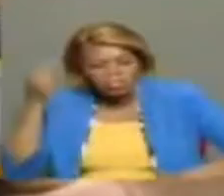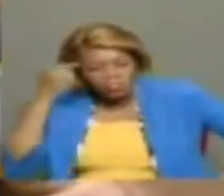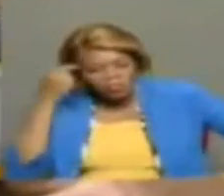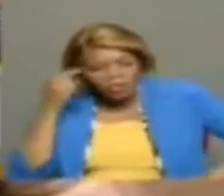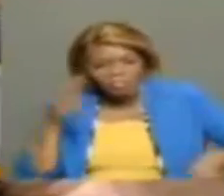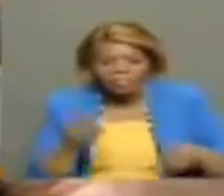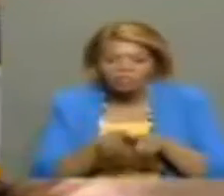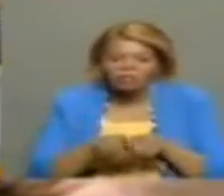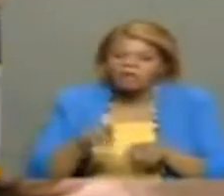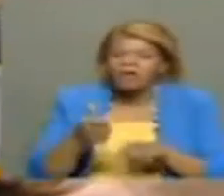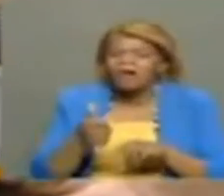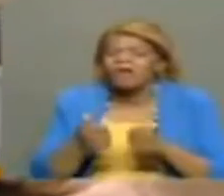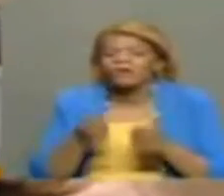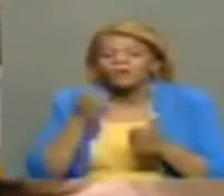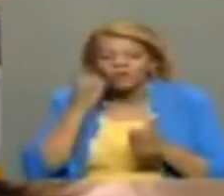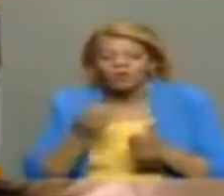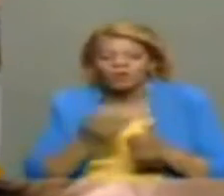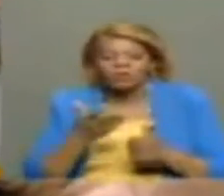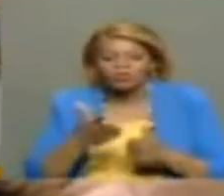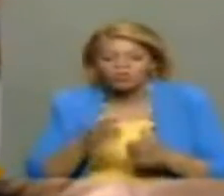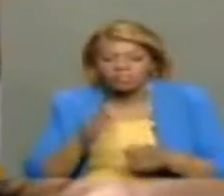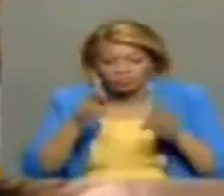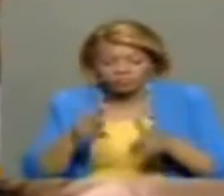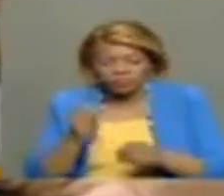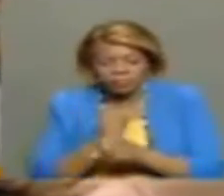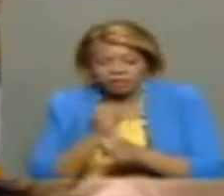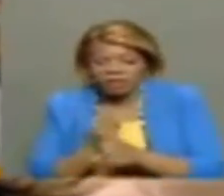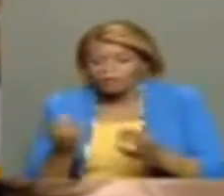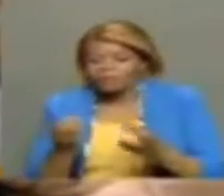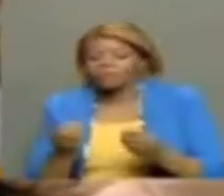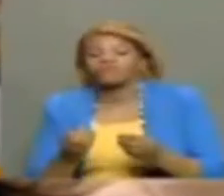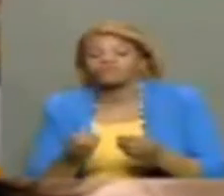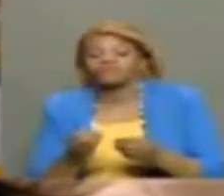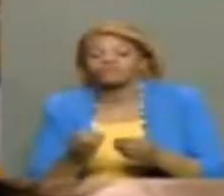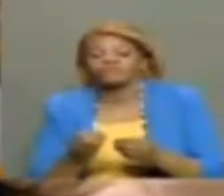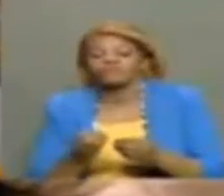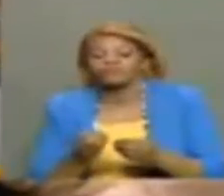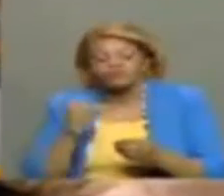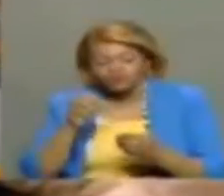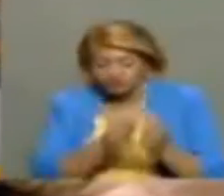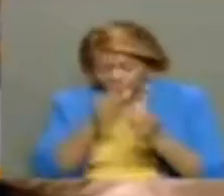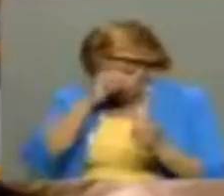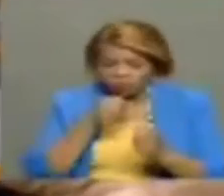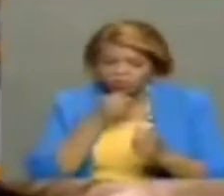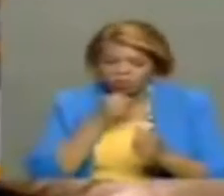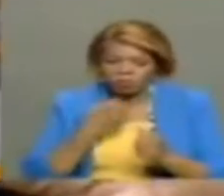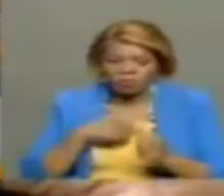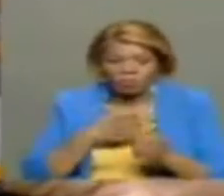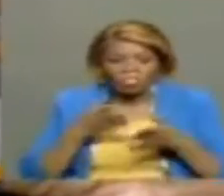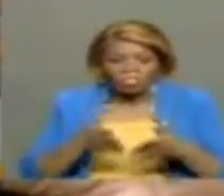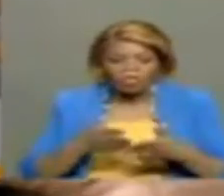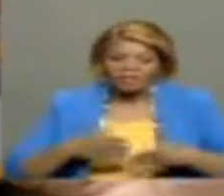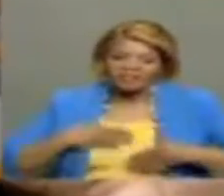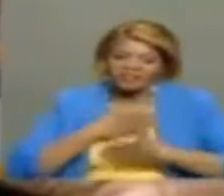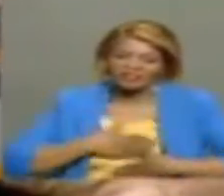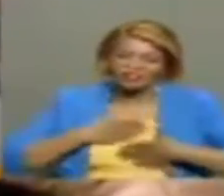e o risco também de exposição. Nós nesta fase só temos que nos regozijar por